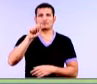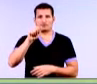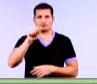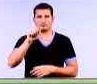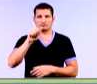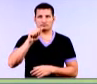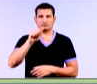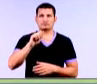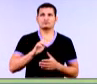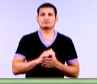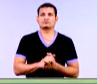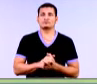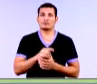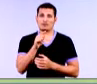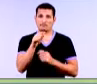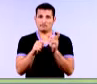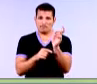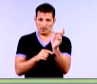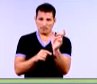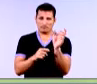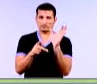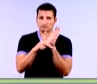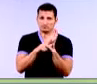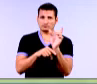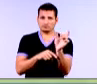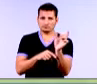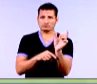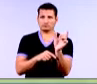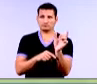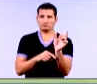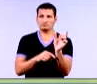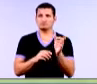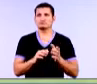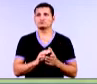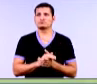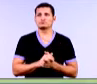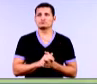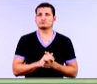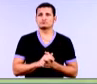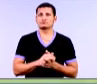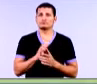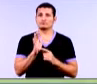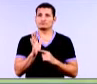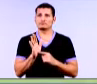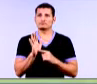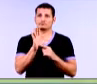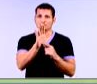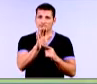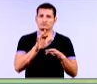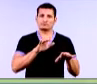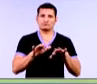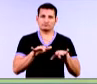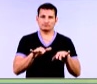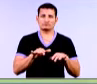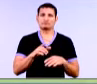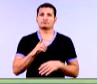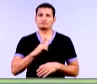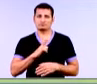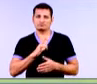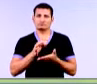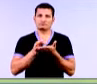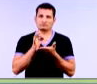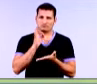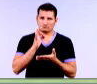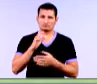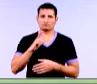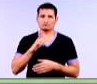escrevam. Essa palavra reservada, ela acaba ajudando na programação. Isso tem em Java, isso